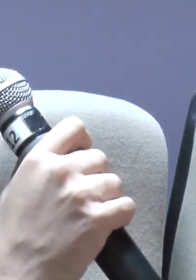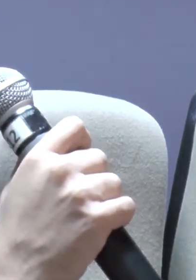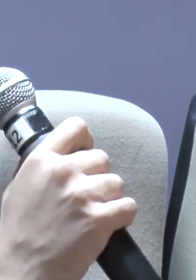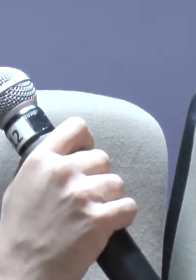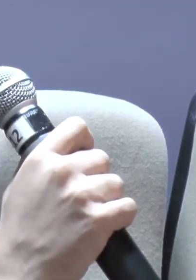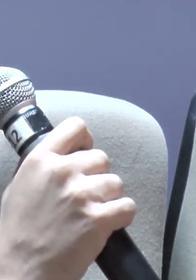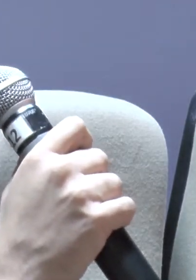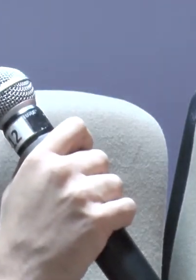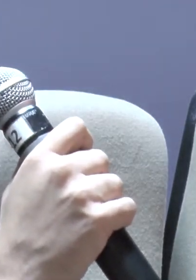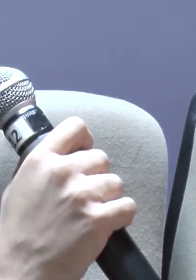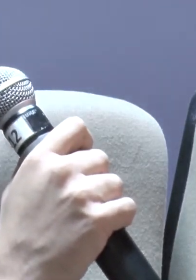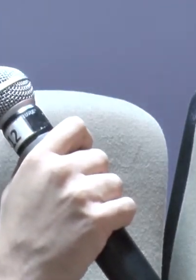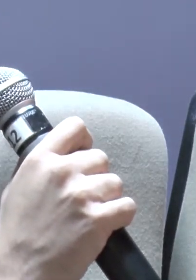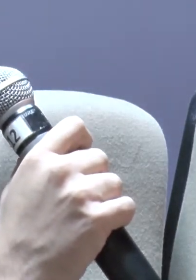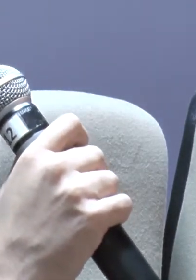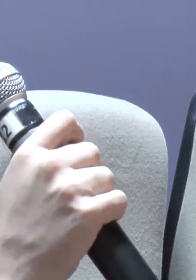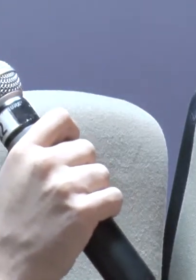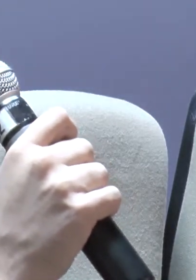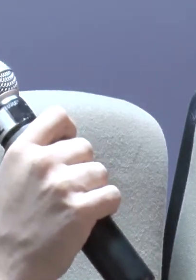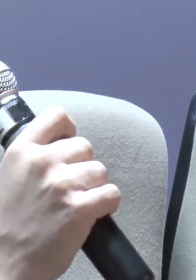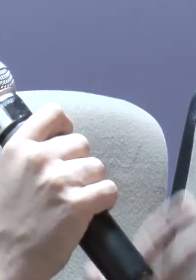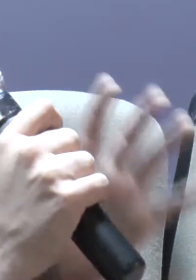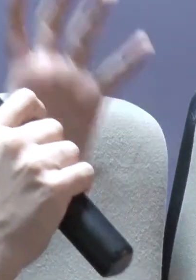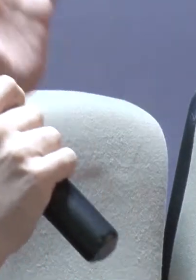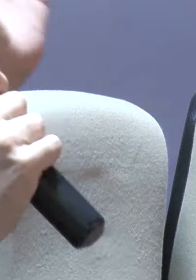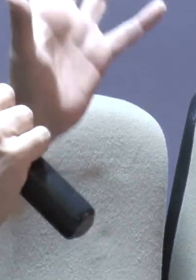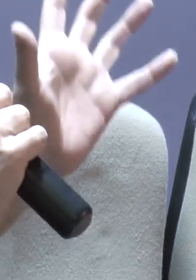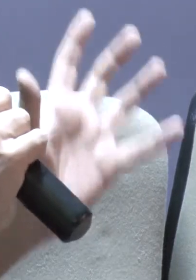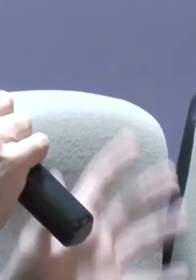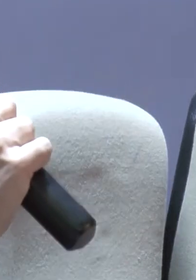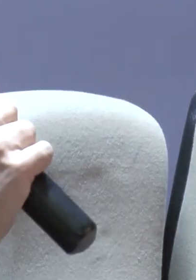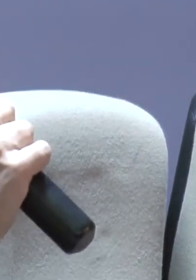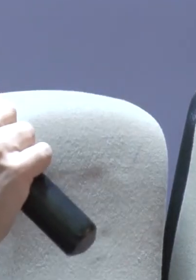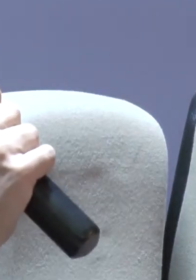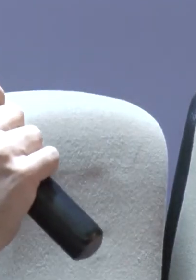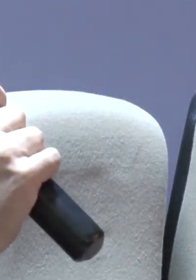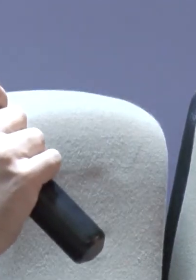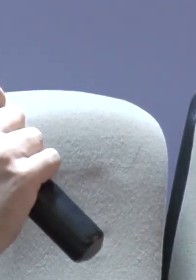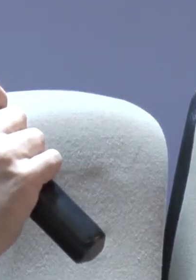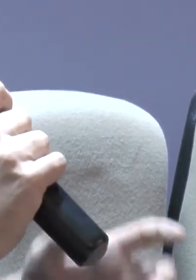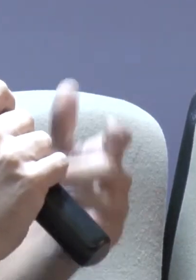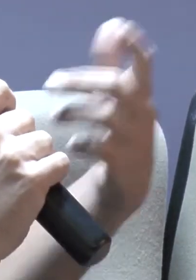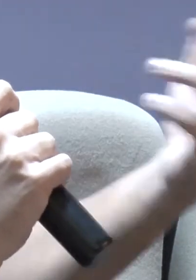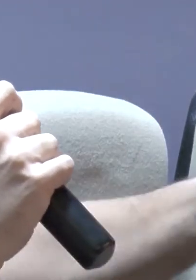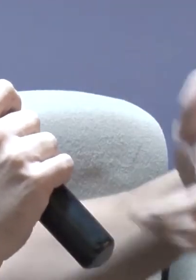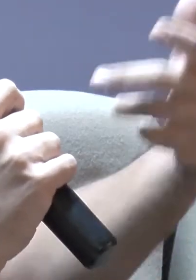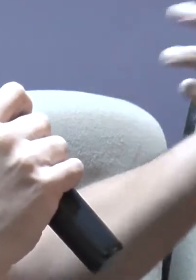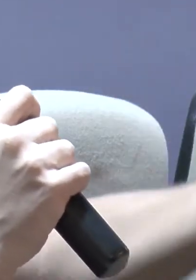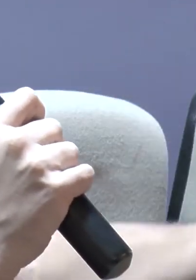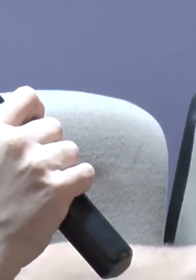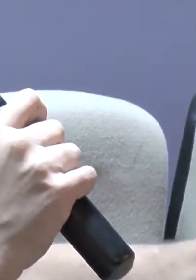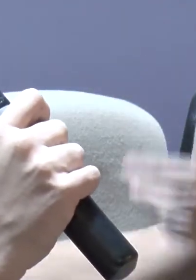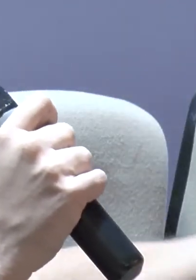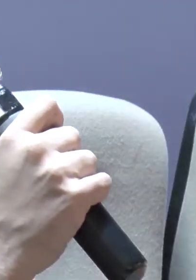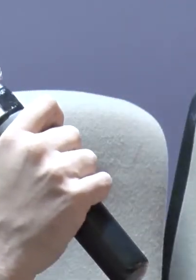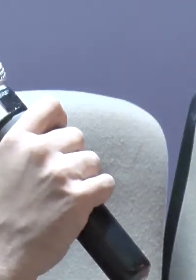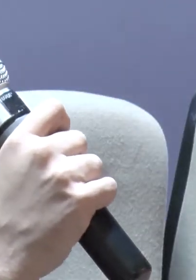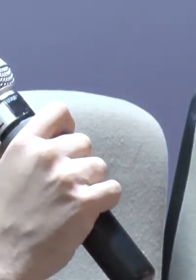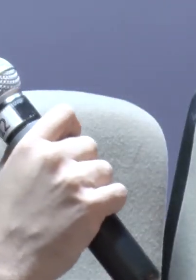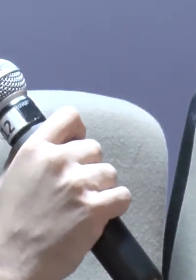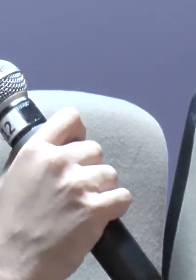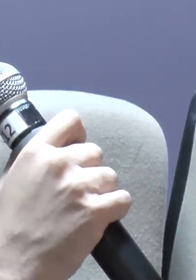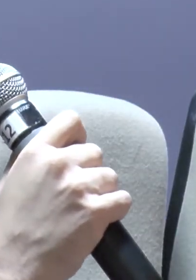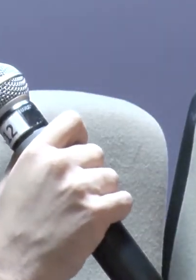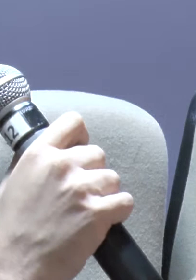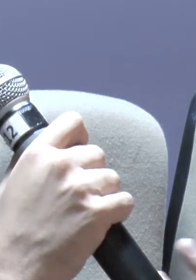presidente Macron a respeito dessa visão do capitalismo internacional da Amazônia, mas quem que está já, que ação que